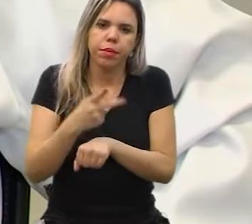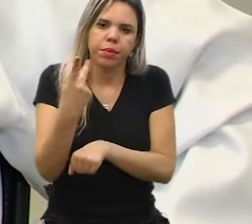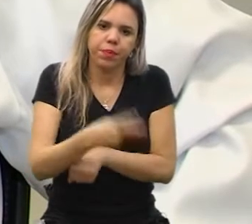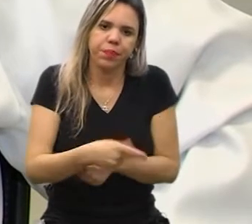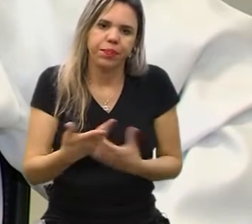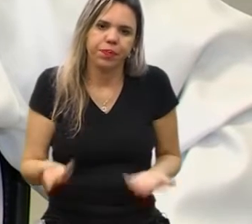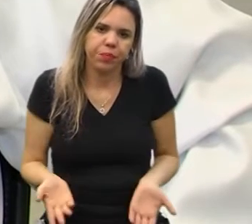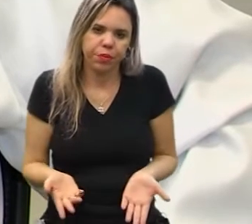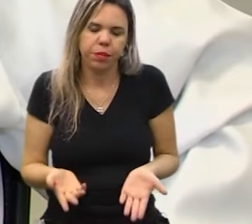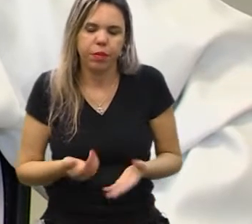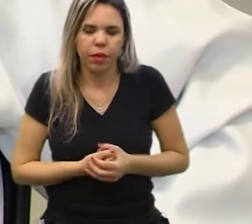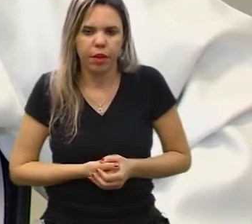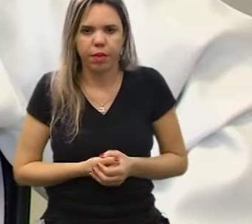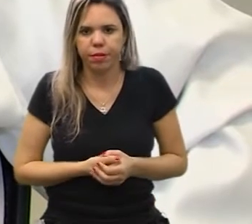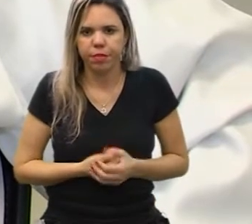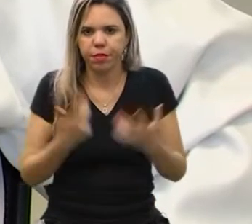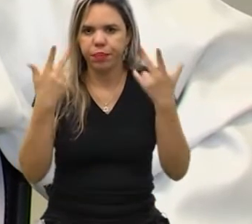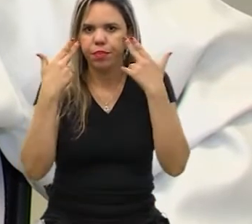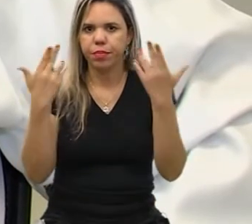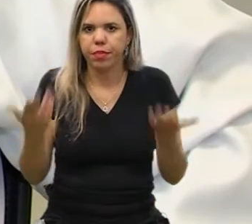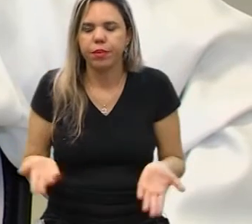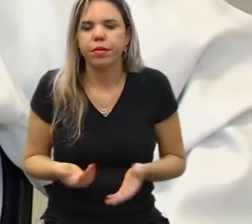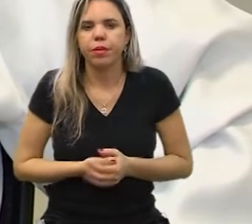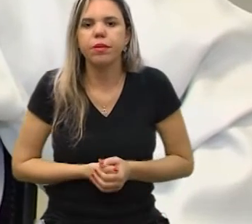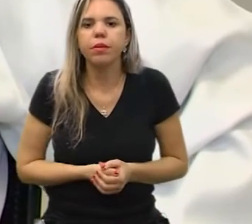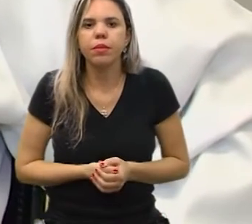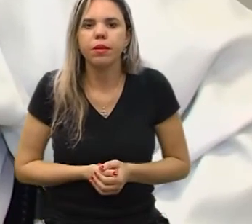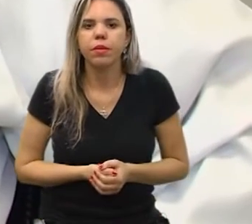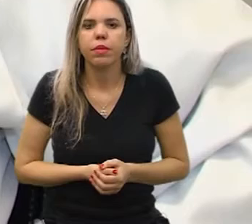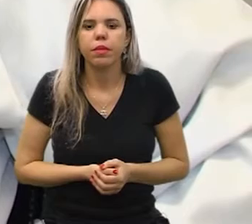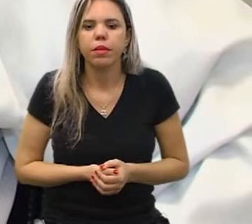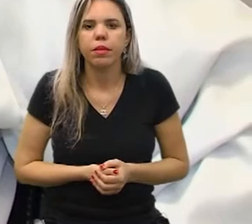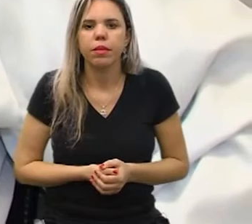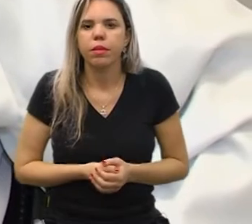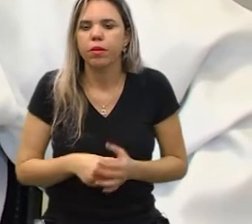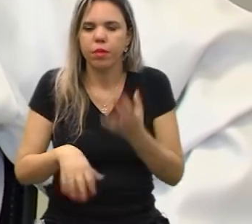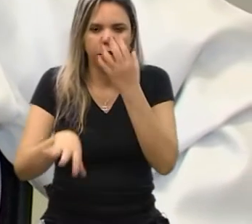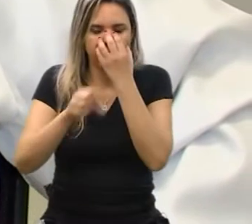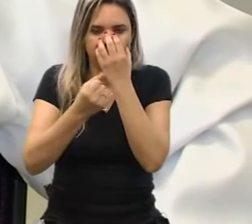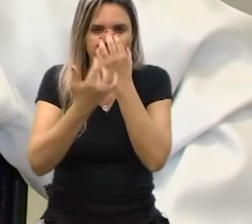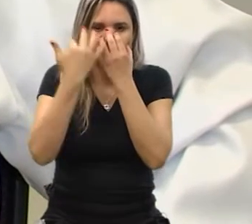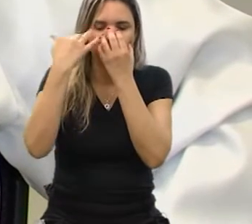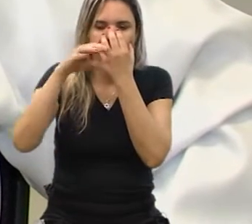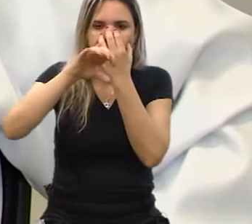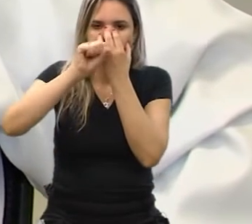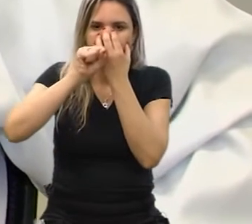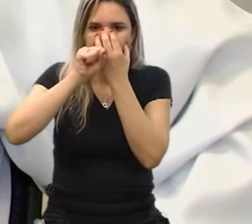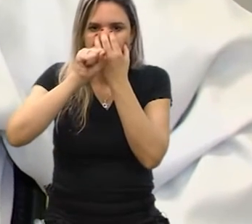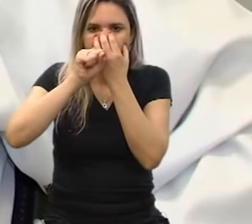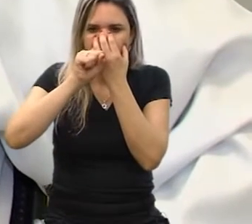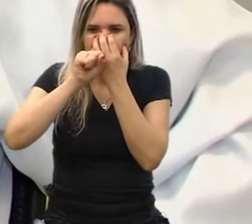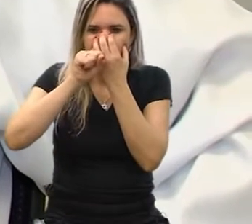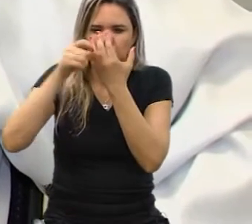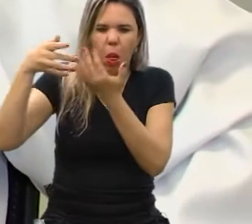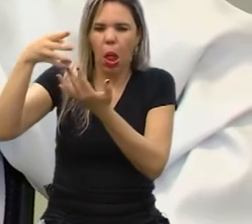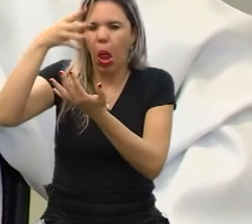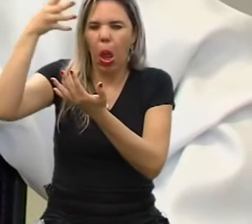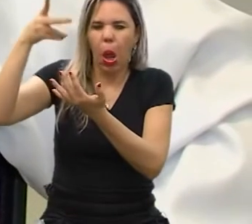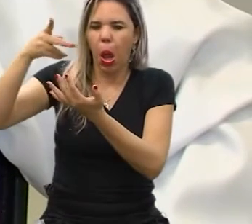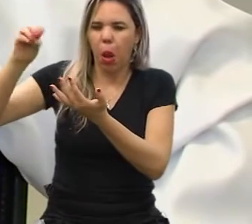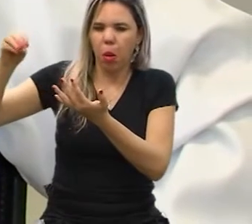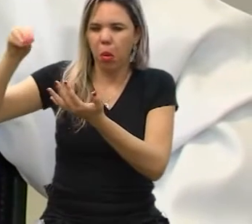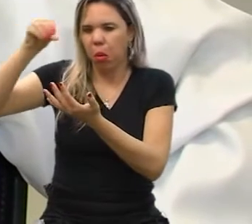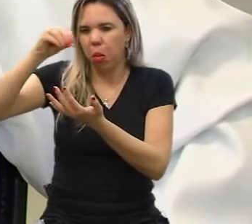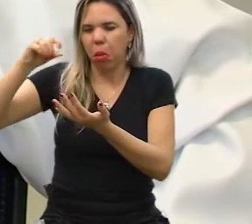que é natural, né, da inalação do ar, né, que vem com poluição, com